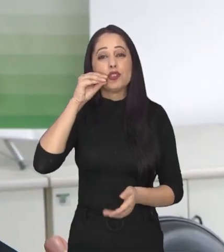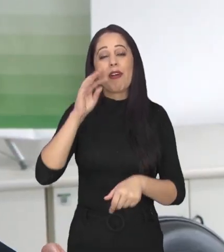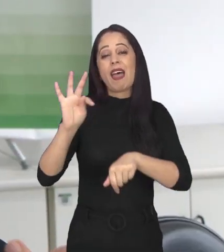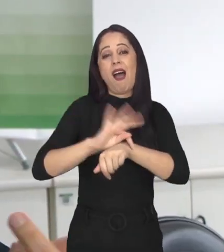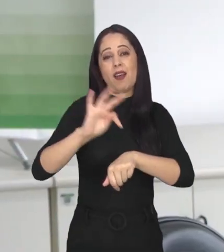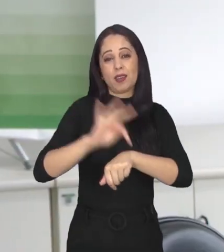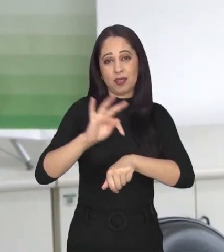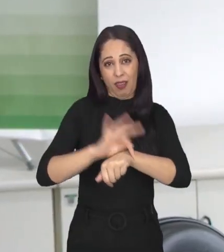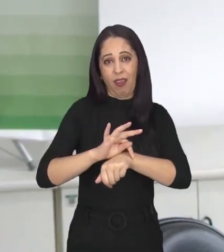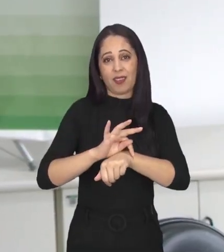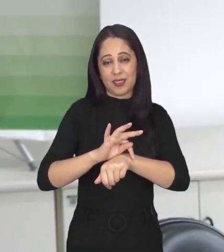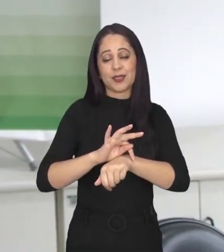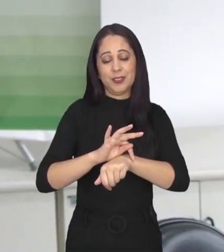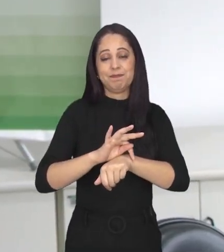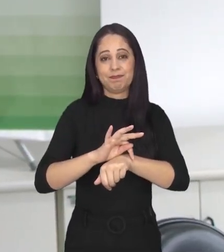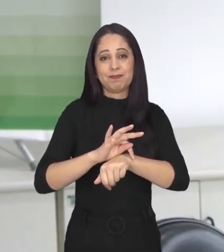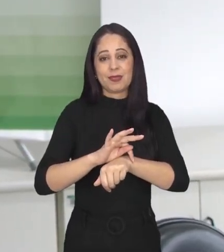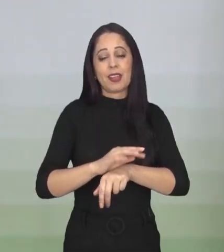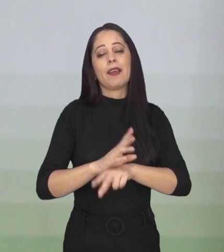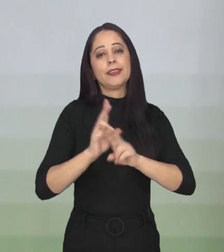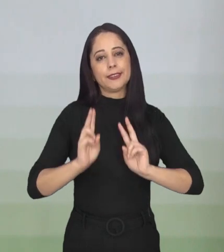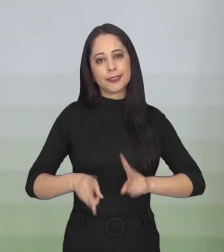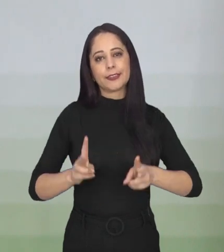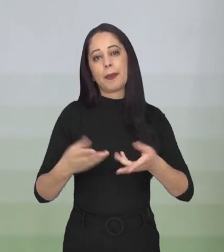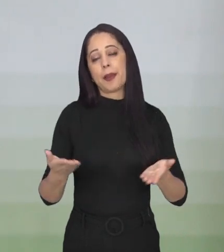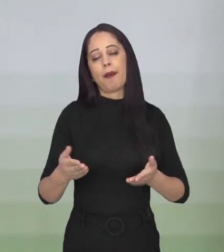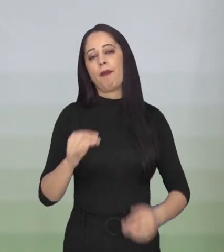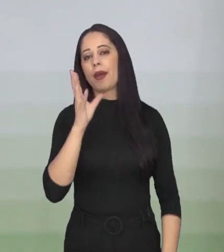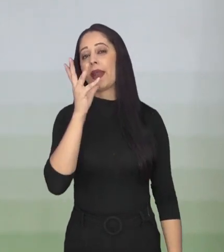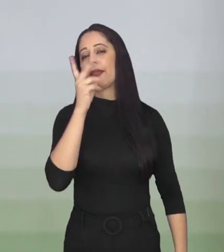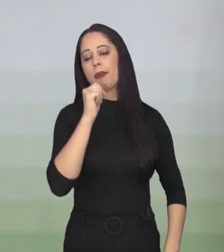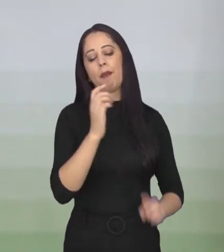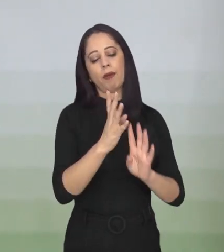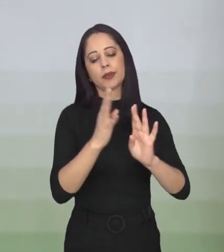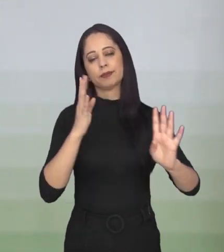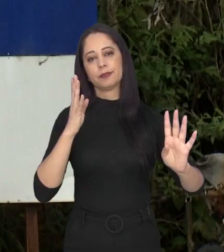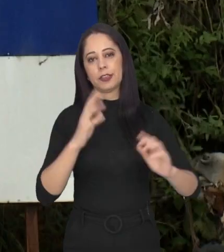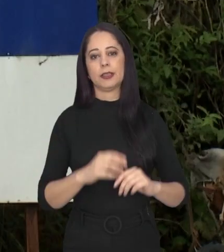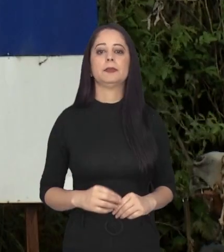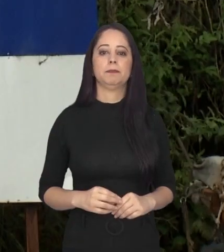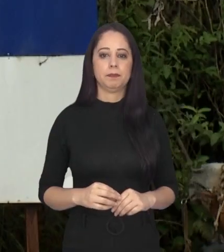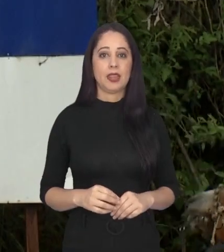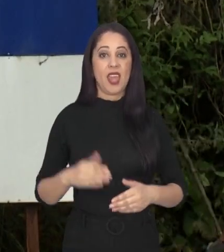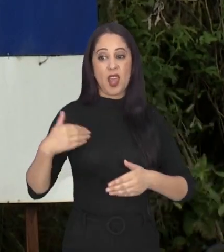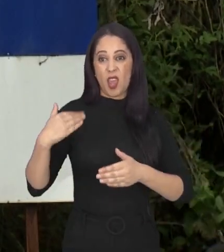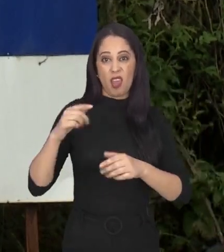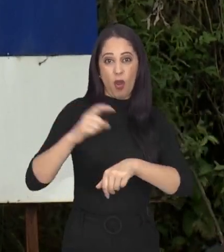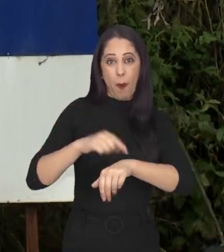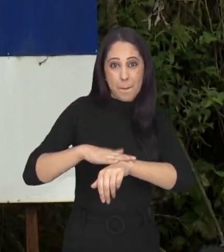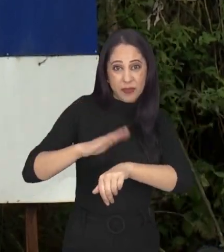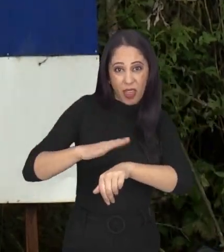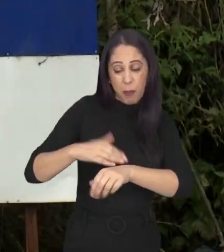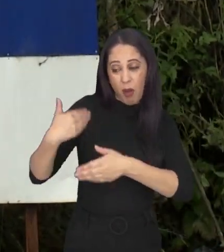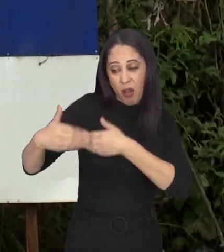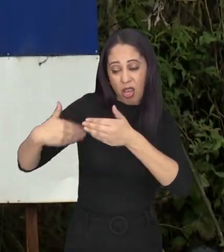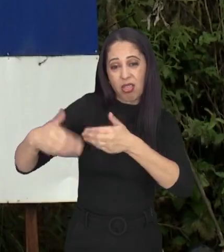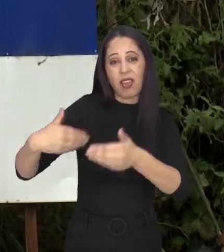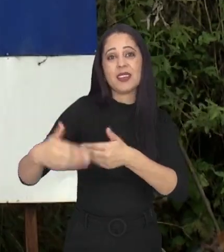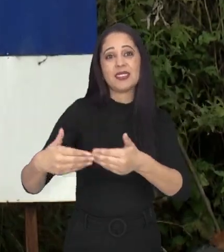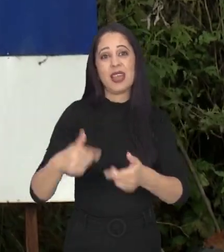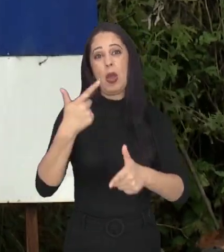equipes trabalhando para o andamento dos processos, também deixa a espera mais longa. E na medida em que o tempo passa, o